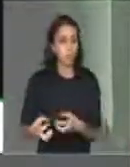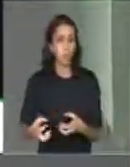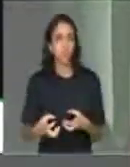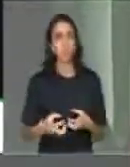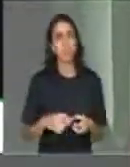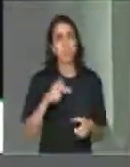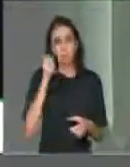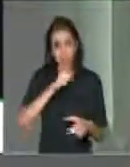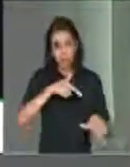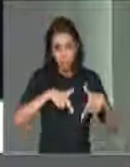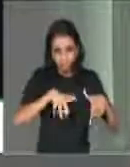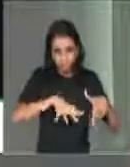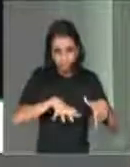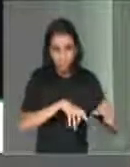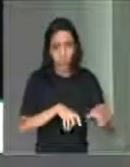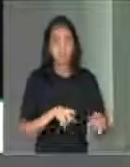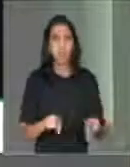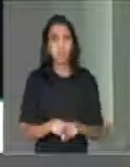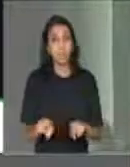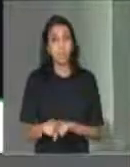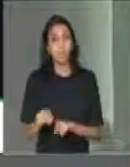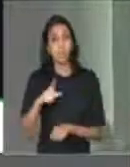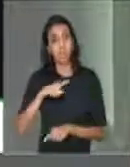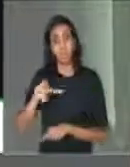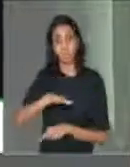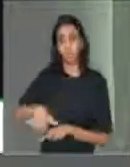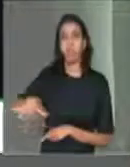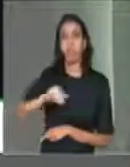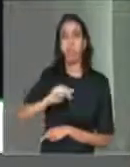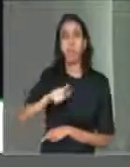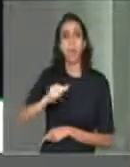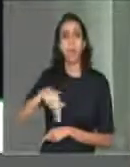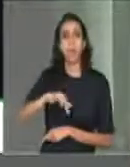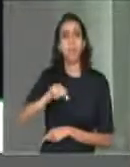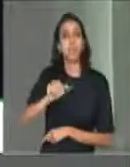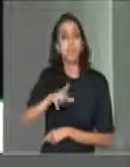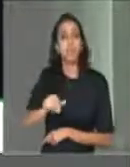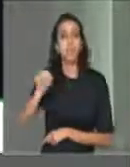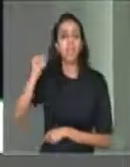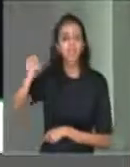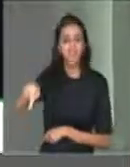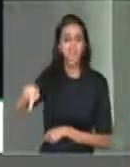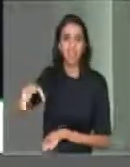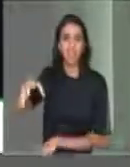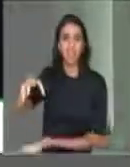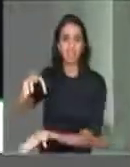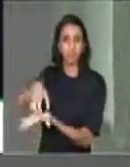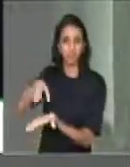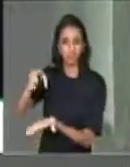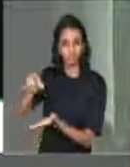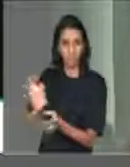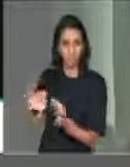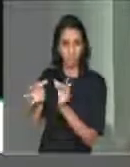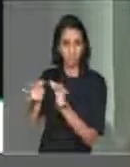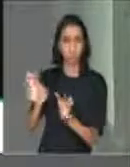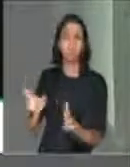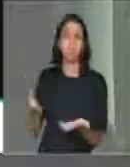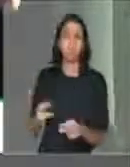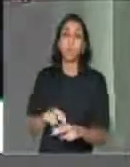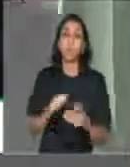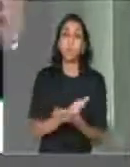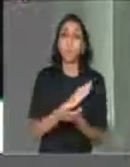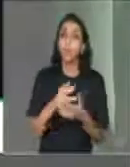dos atingidos pela base de Alcântara. Estiveram aqui representantes da academia e lideranças